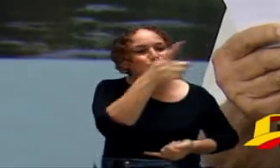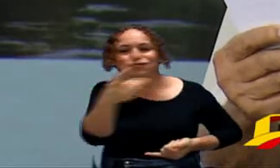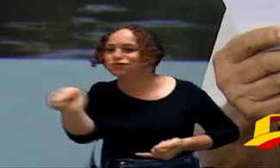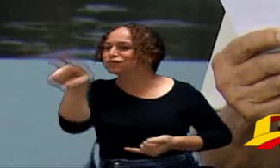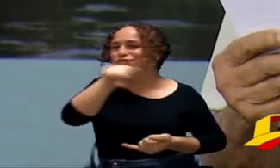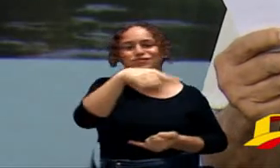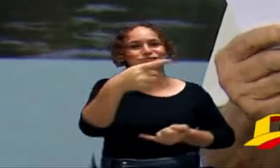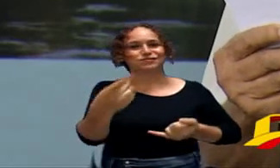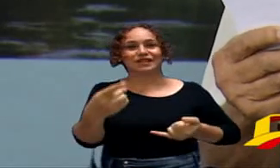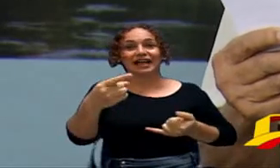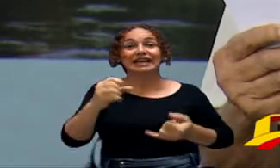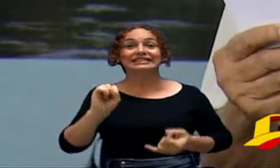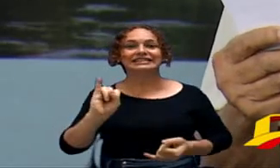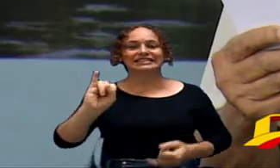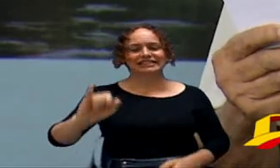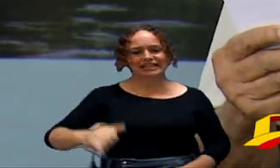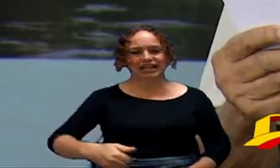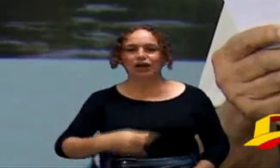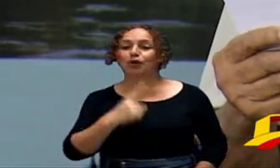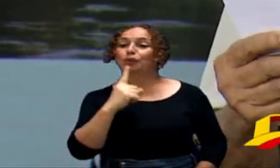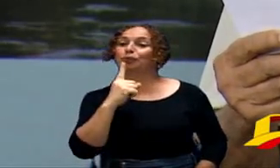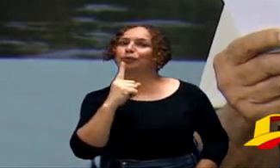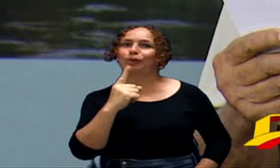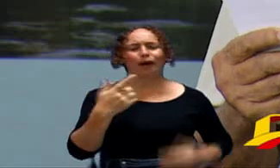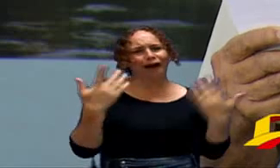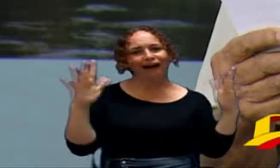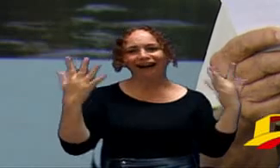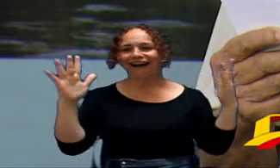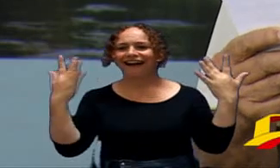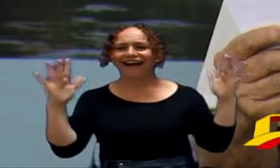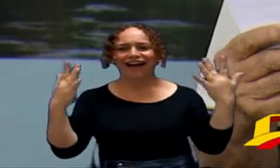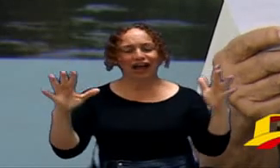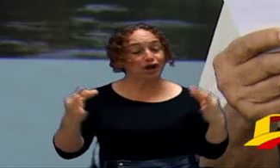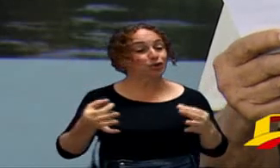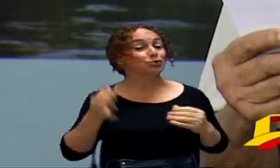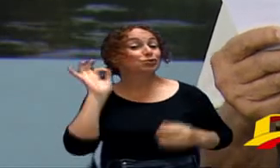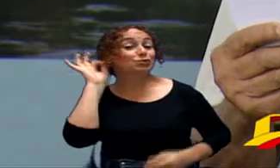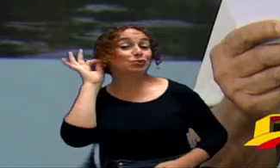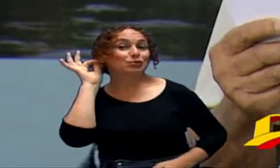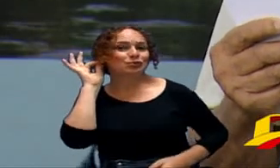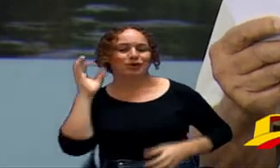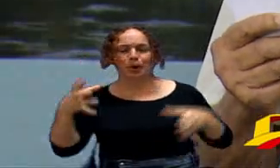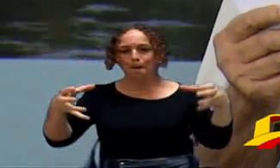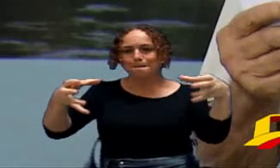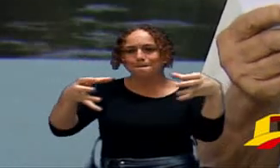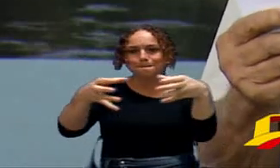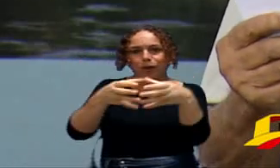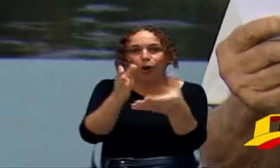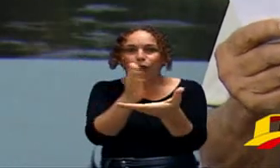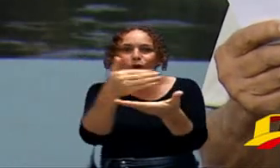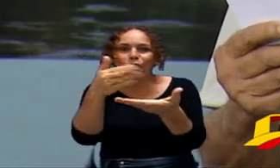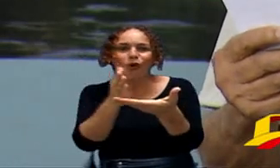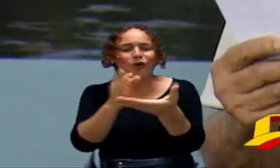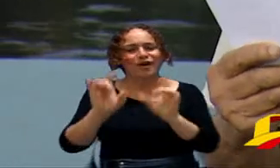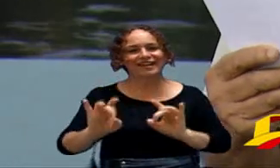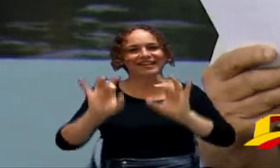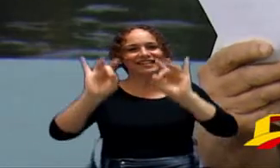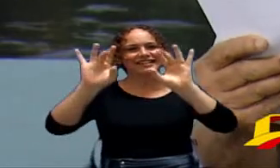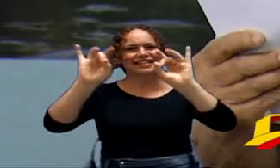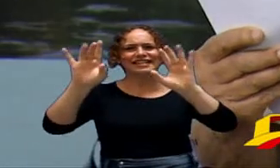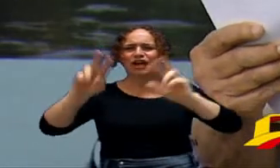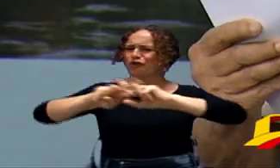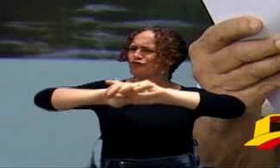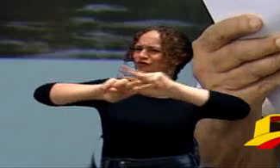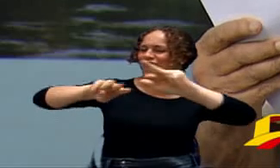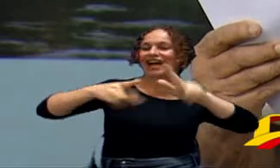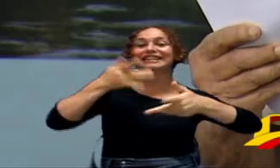fazia aniversário, comemoravam de forma elegante. Era um bolo especial, só com guloseimas de elefante.